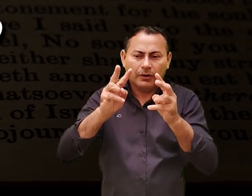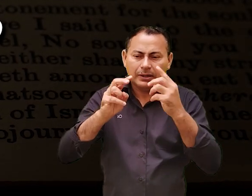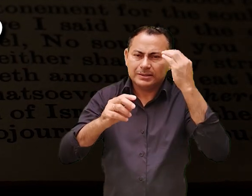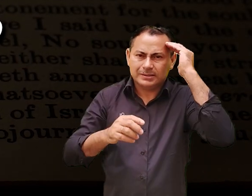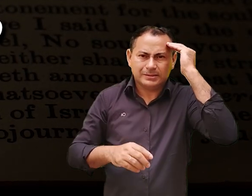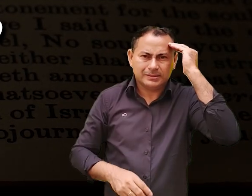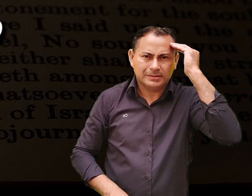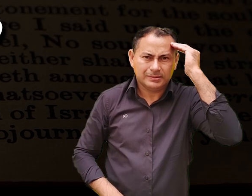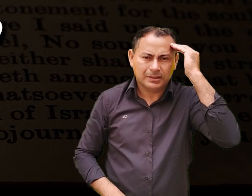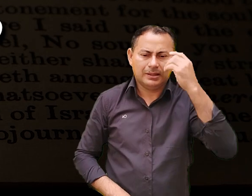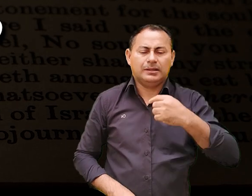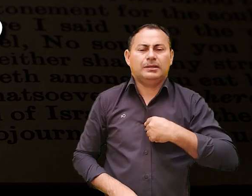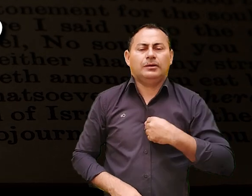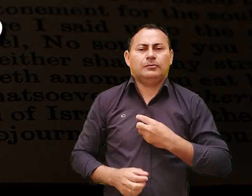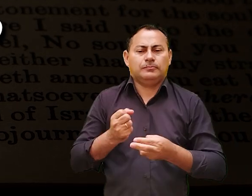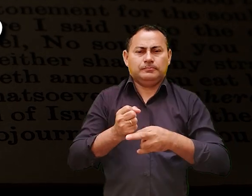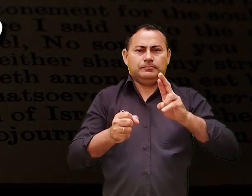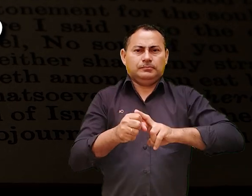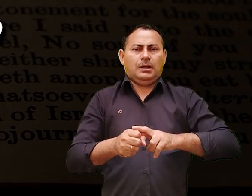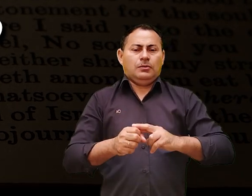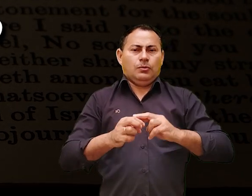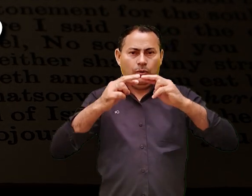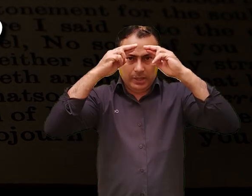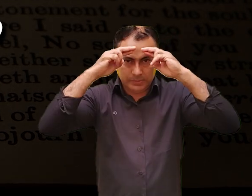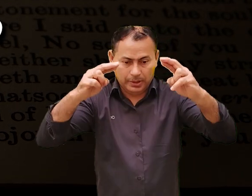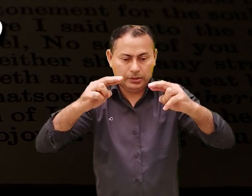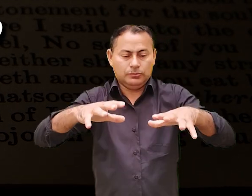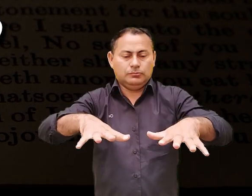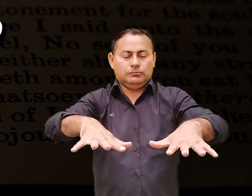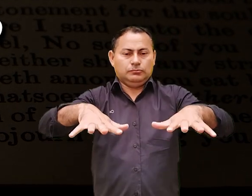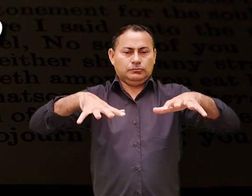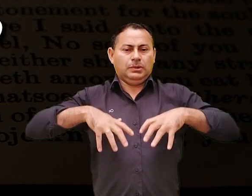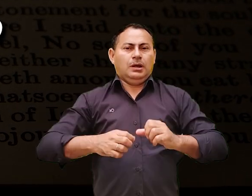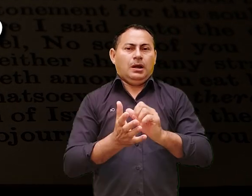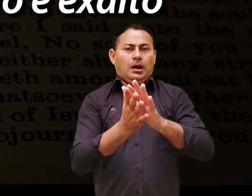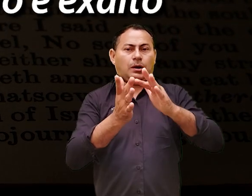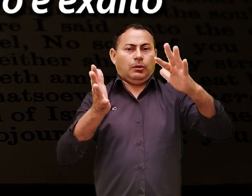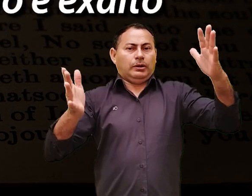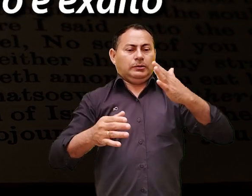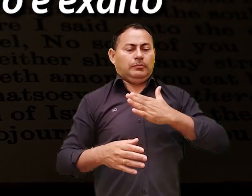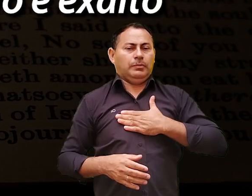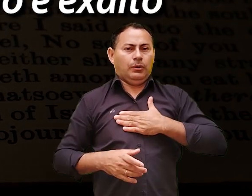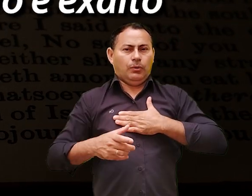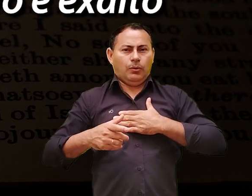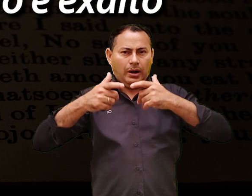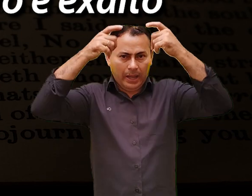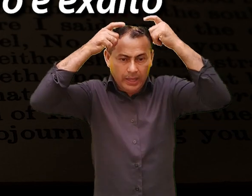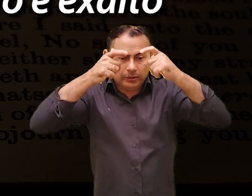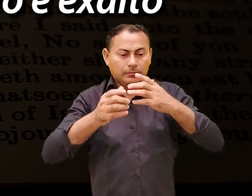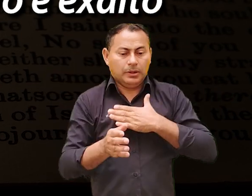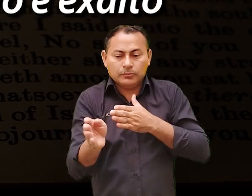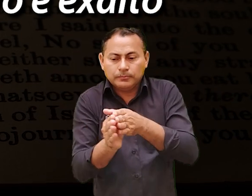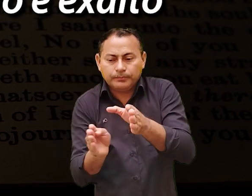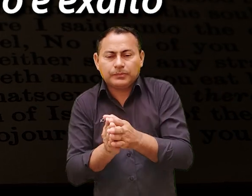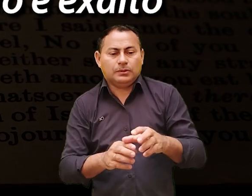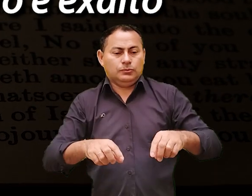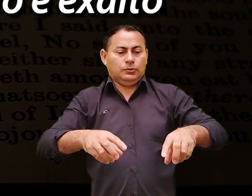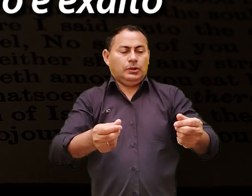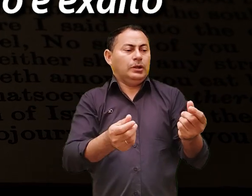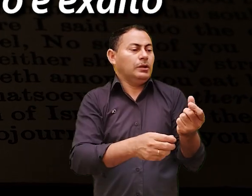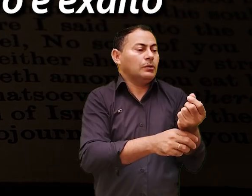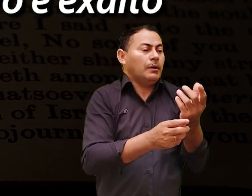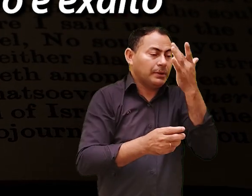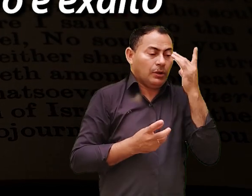meu entendimento e eu recuperei a honra, a majestade e a glória do meu reino. Meus conselheiros e os nobres